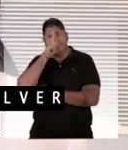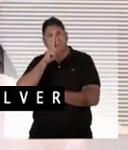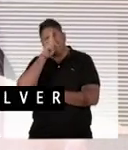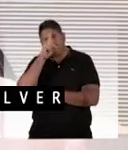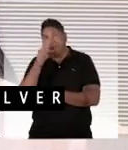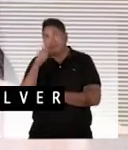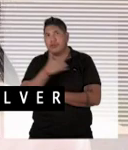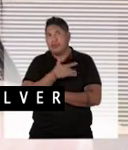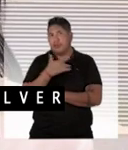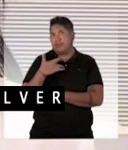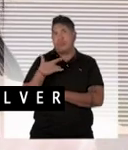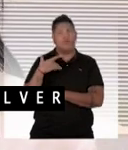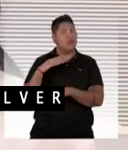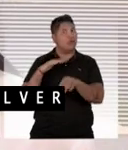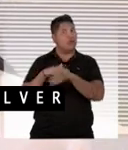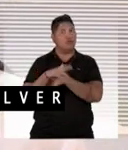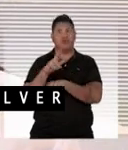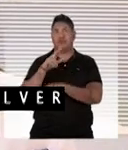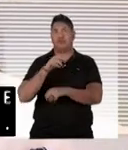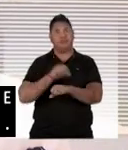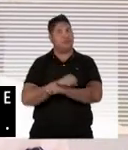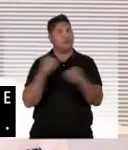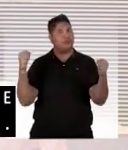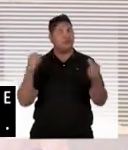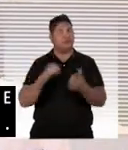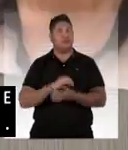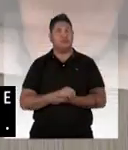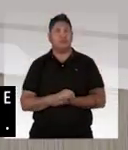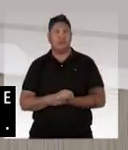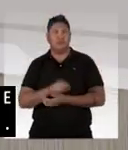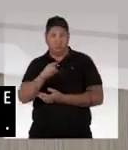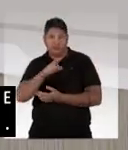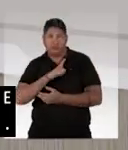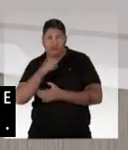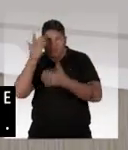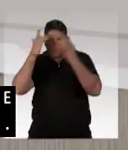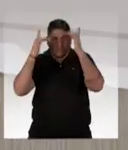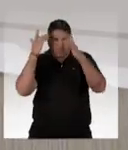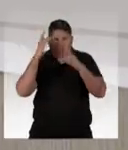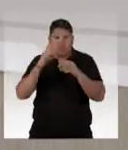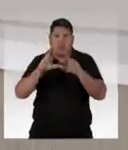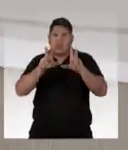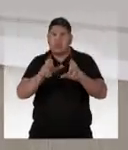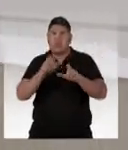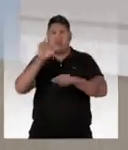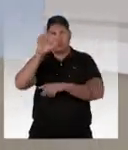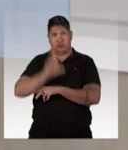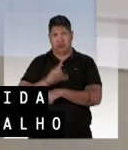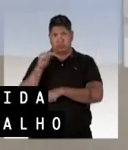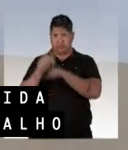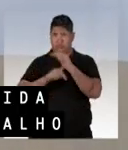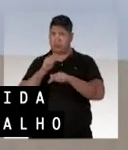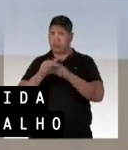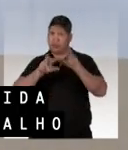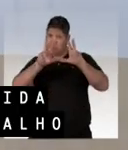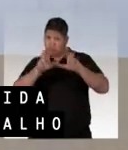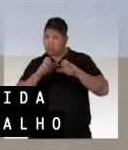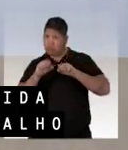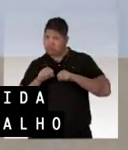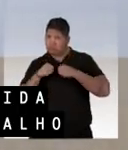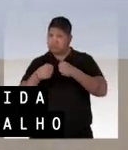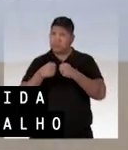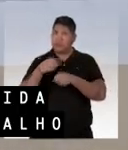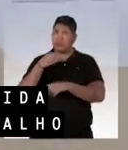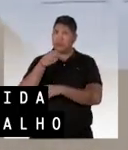nenhuma atividade perigosa, insalubre e nem mesmo noturna. E você, tem alguma dúvida sobre direito